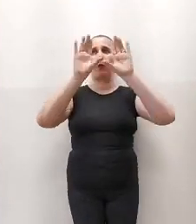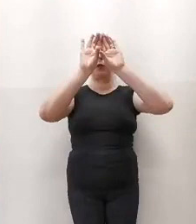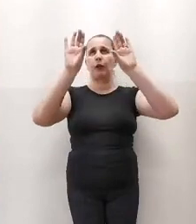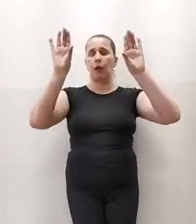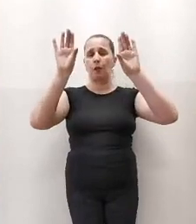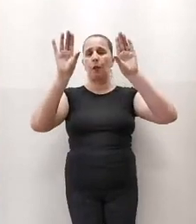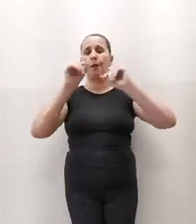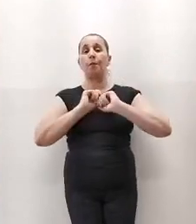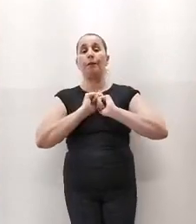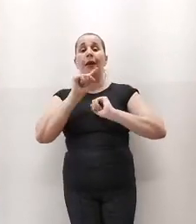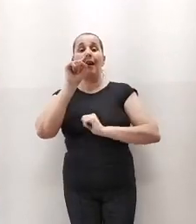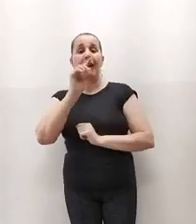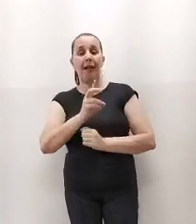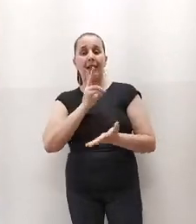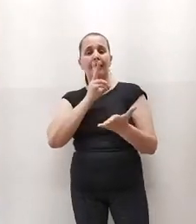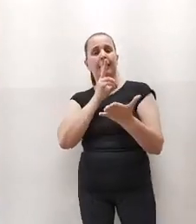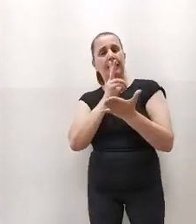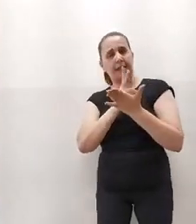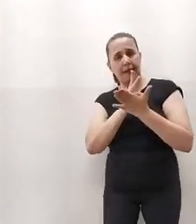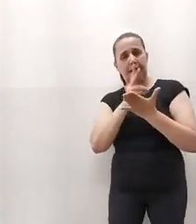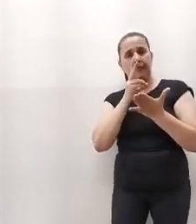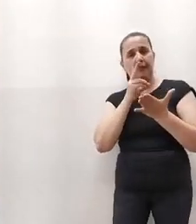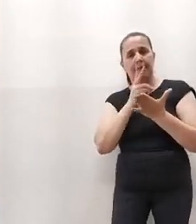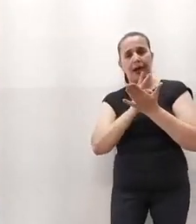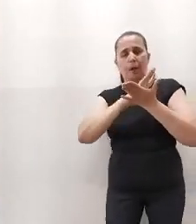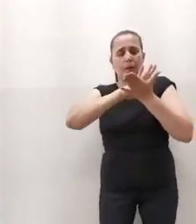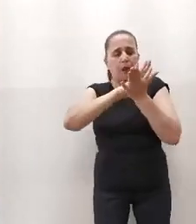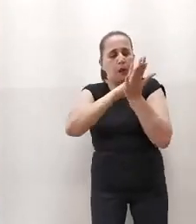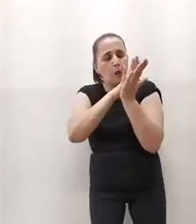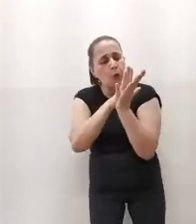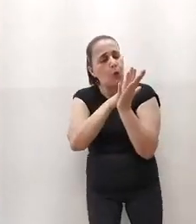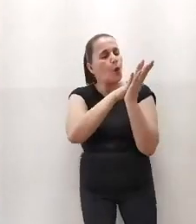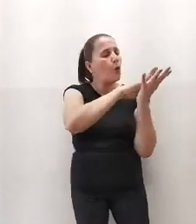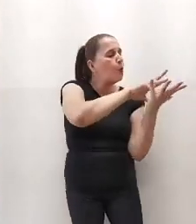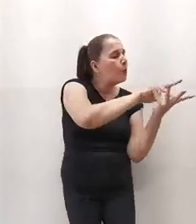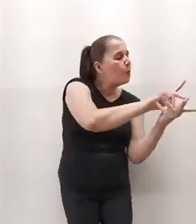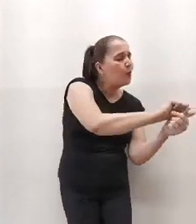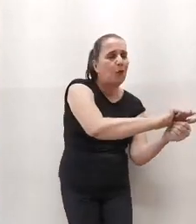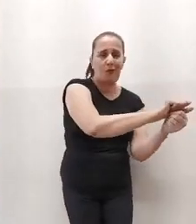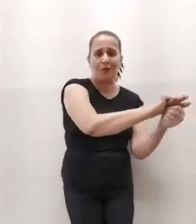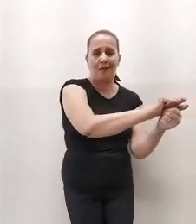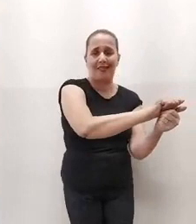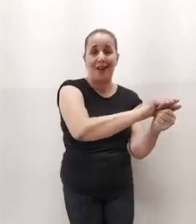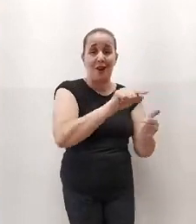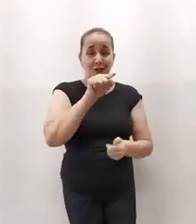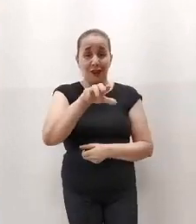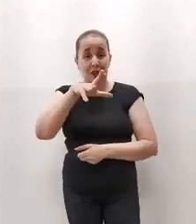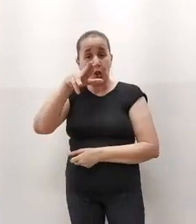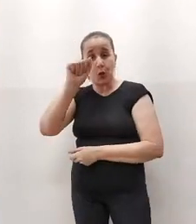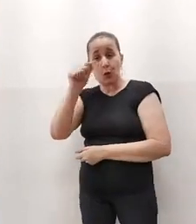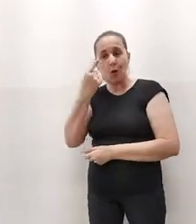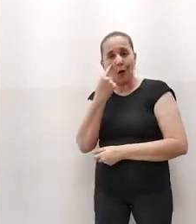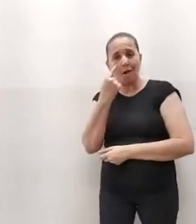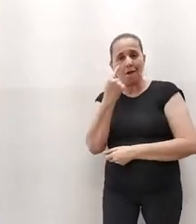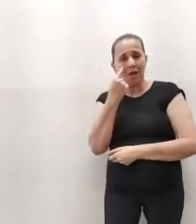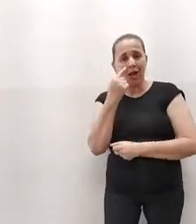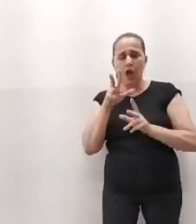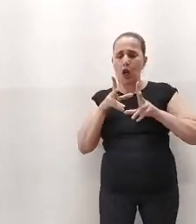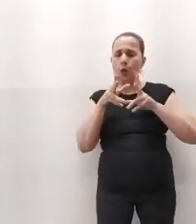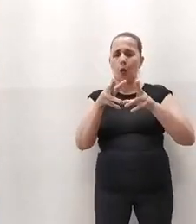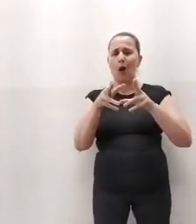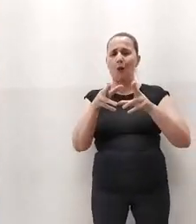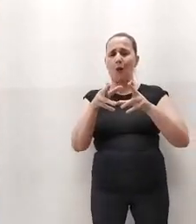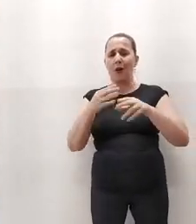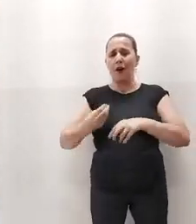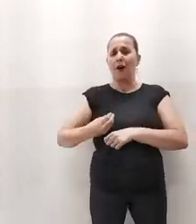vem, ela sempre destrói a visão terrena. Você nunca mais poderá ser o mesmo,